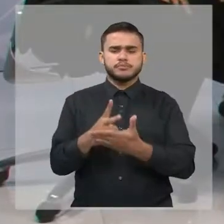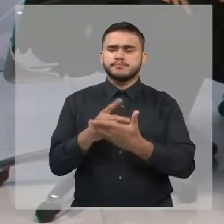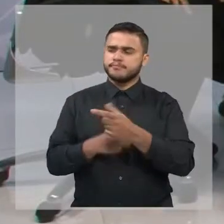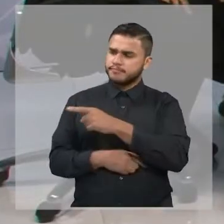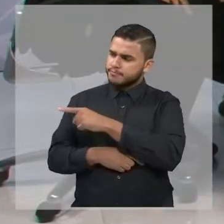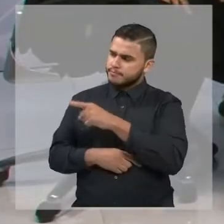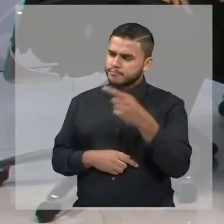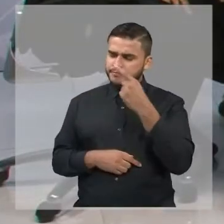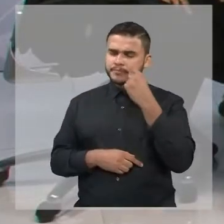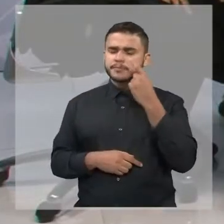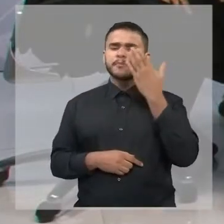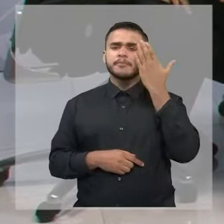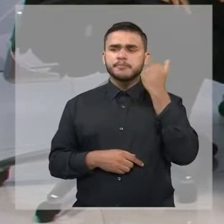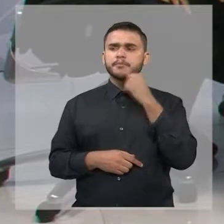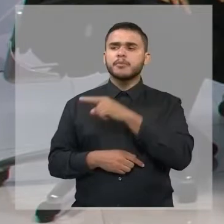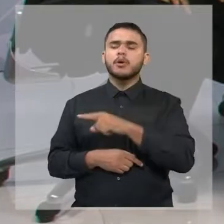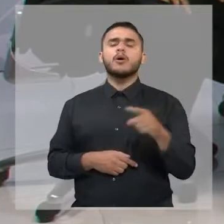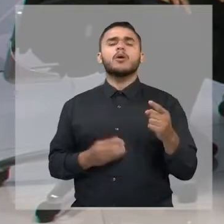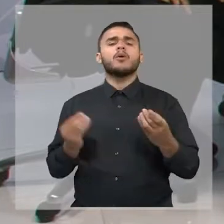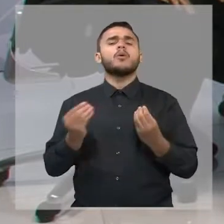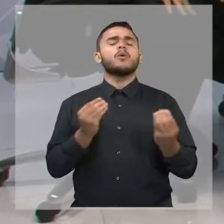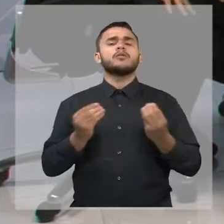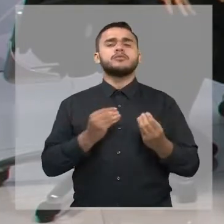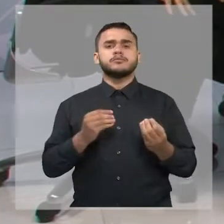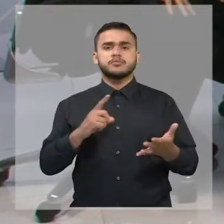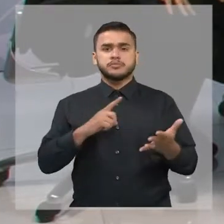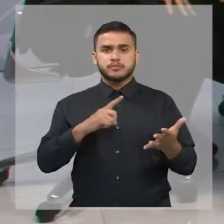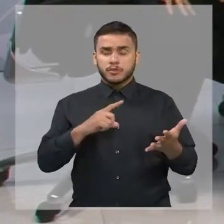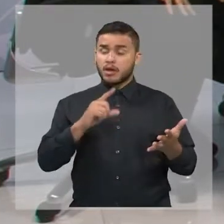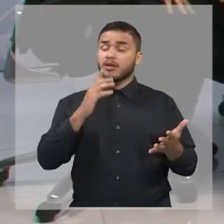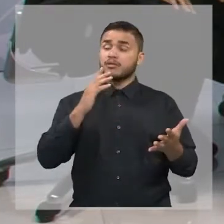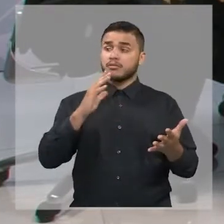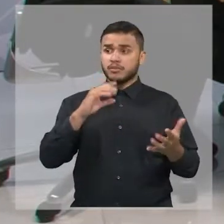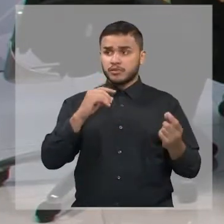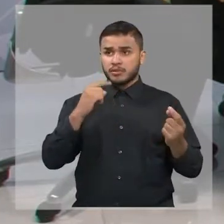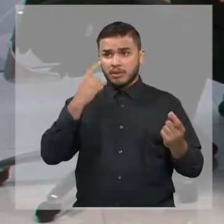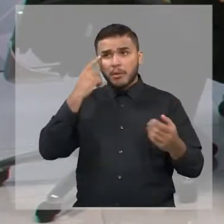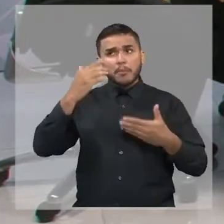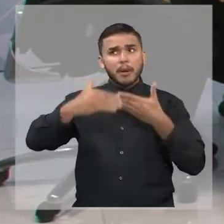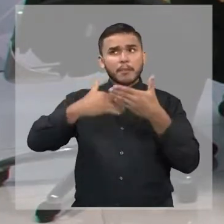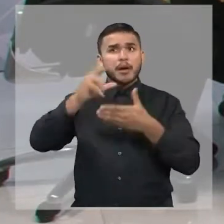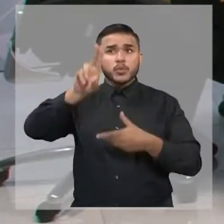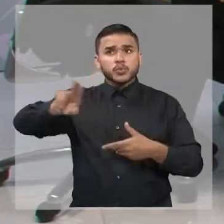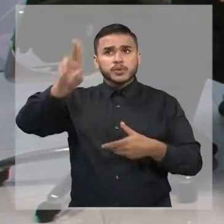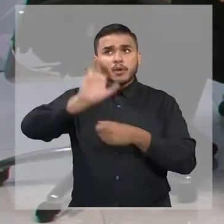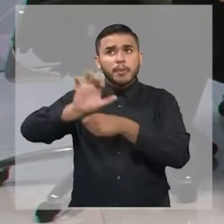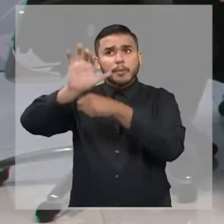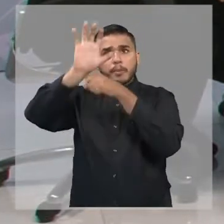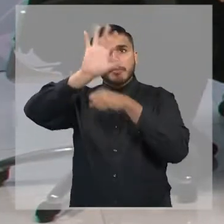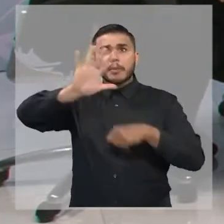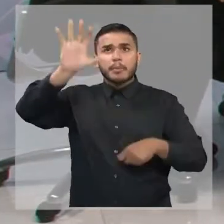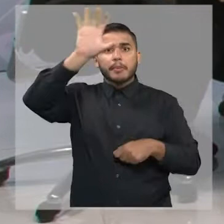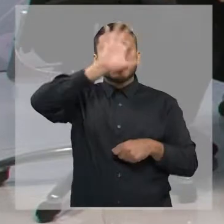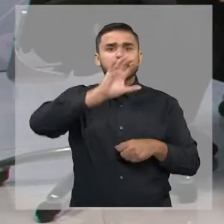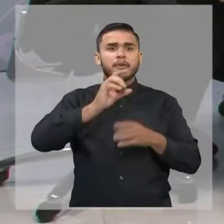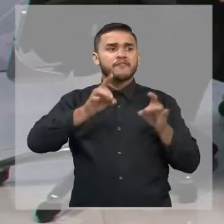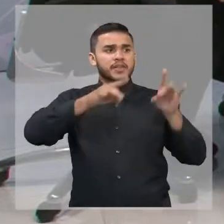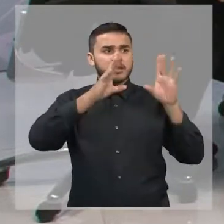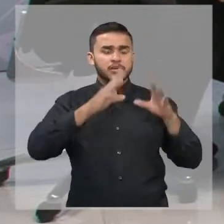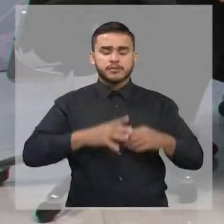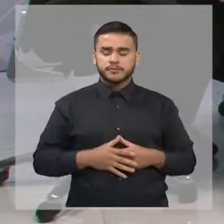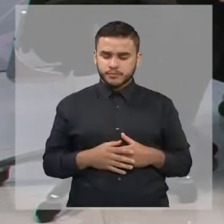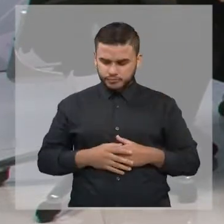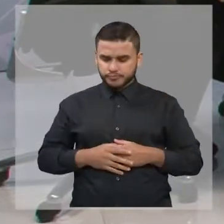Não estaria aí a preparação de um campo para esse processo, professor Moreira? No período do Fernando